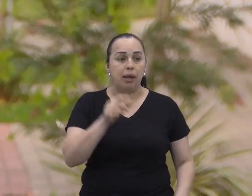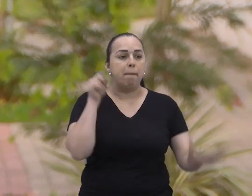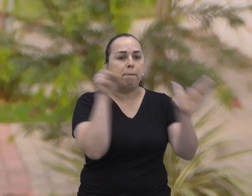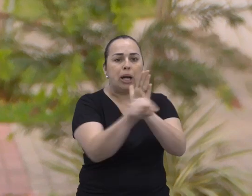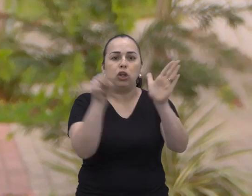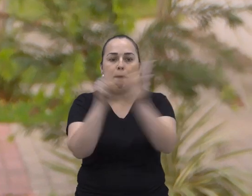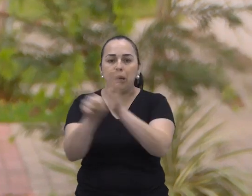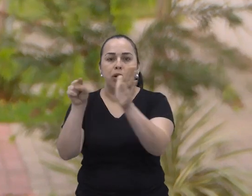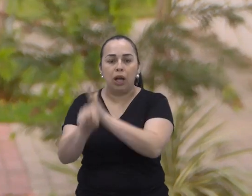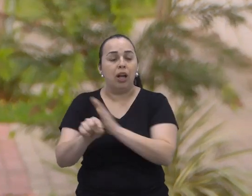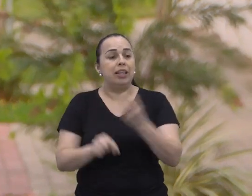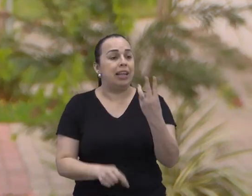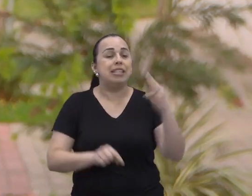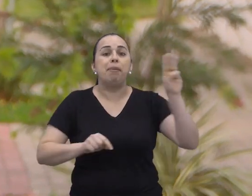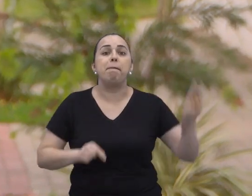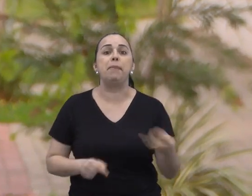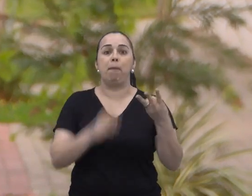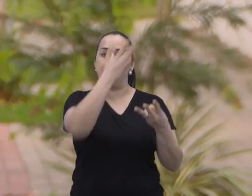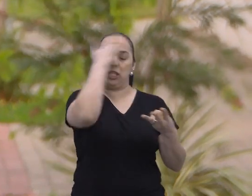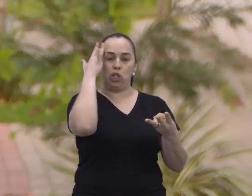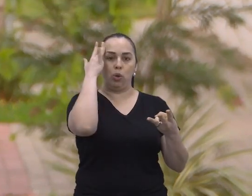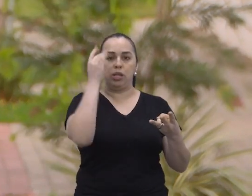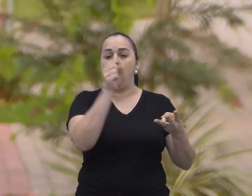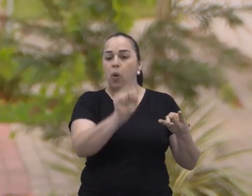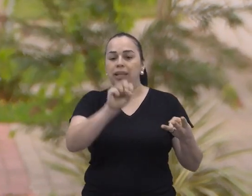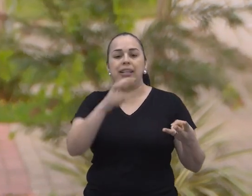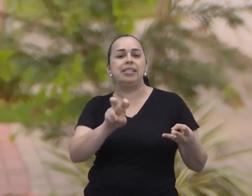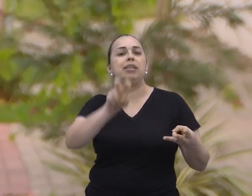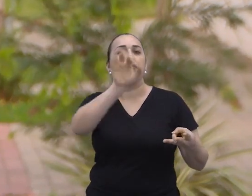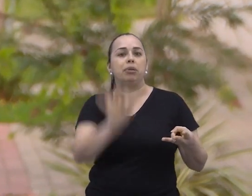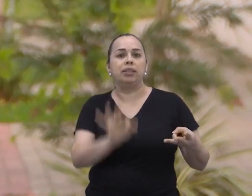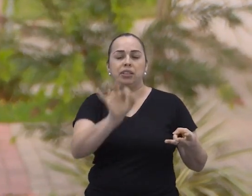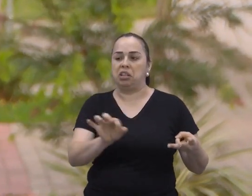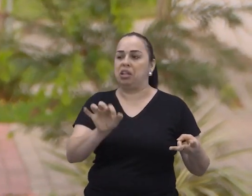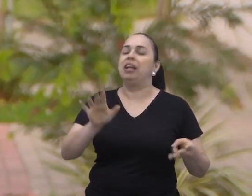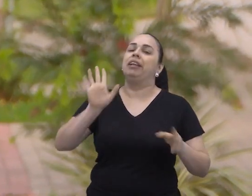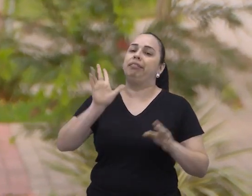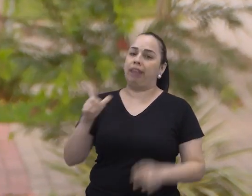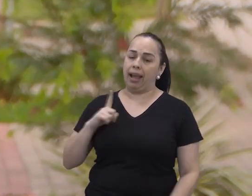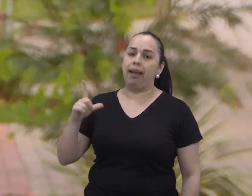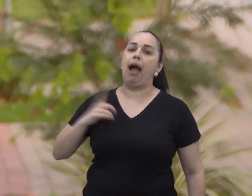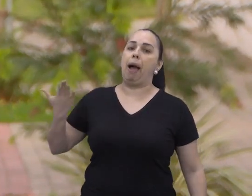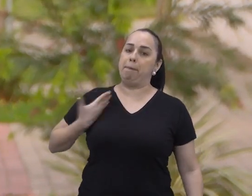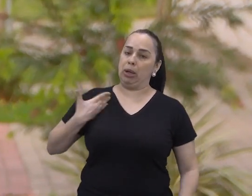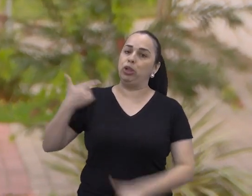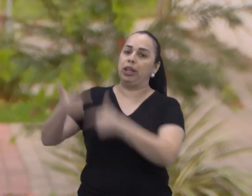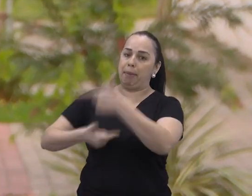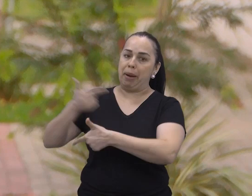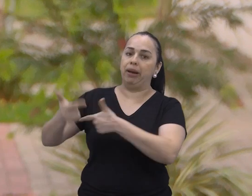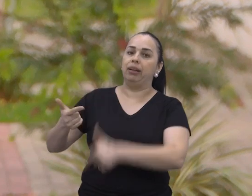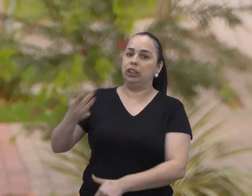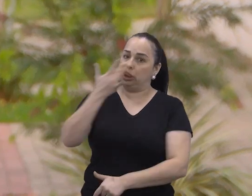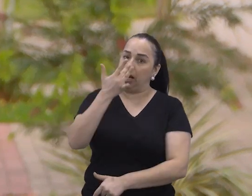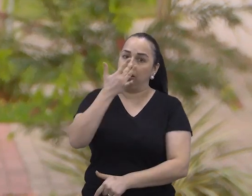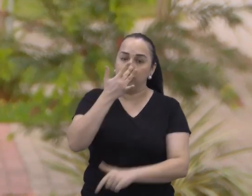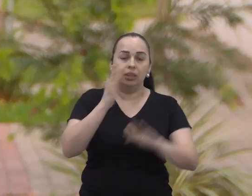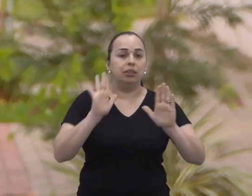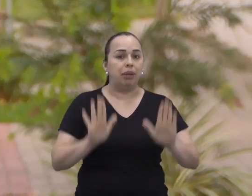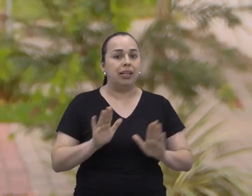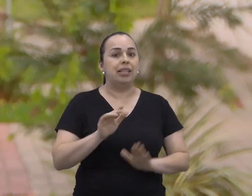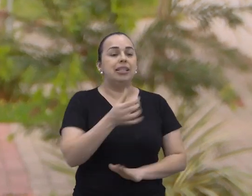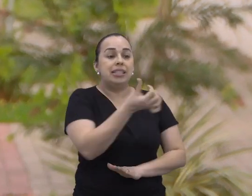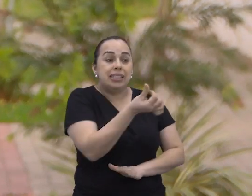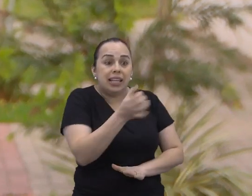85% das 3.000 pessoas entrevistadas já tiveram um colega de trabalho um pouco mais difícil de lidar. E tem mais,